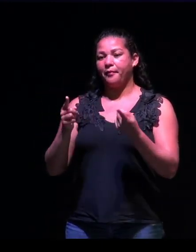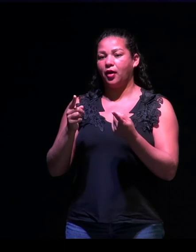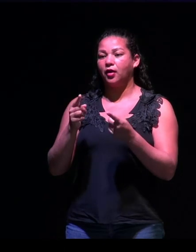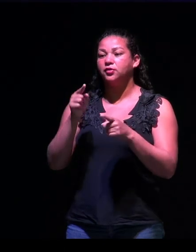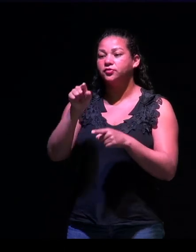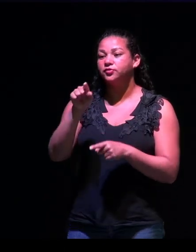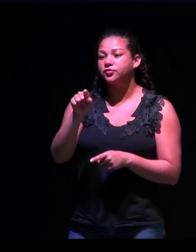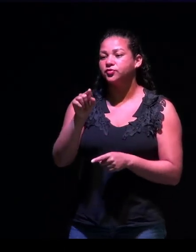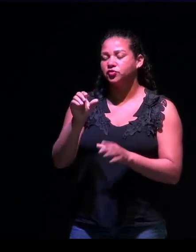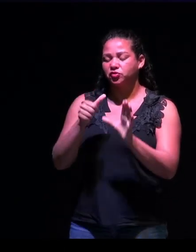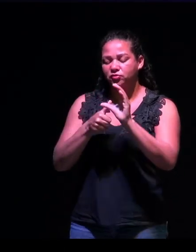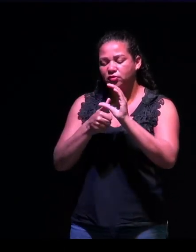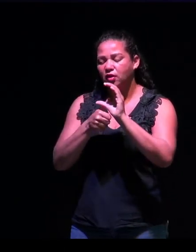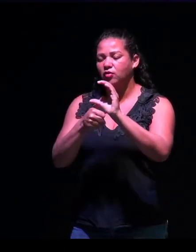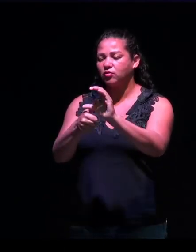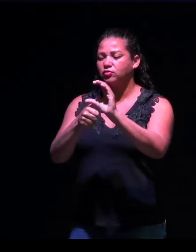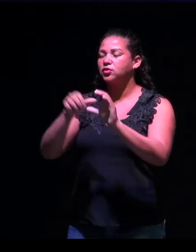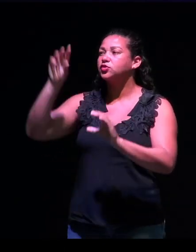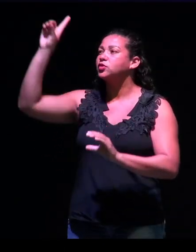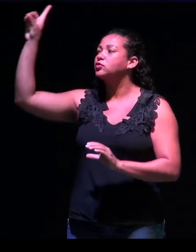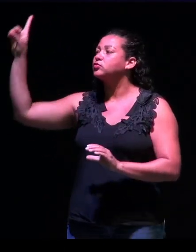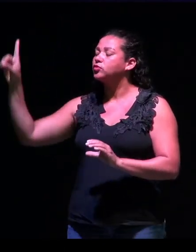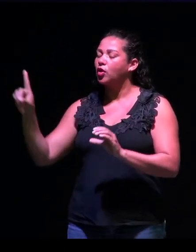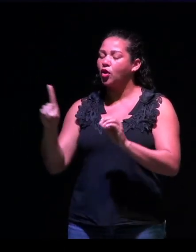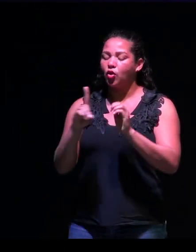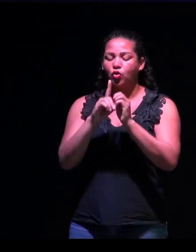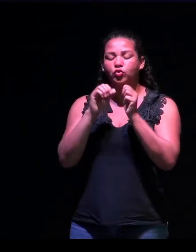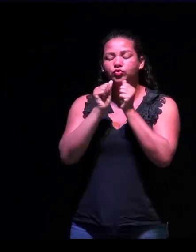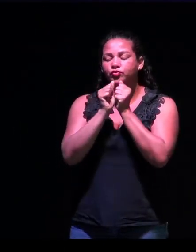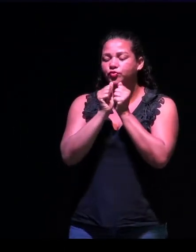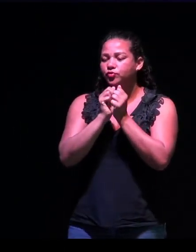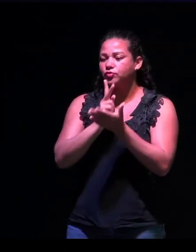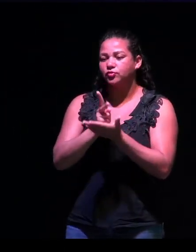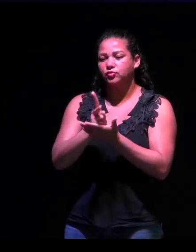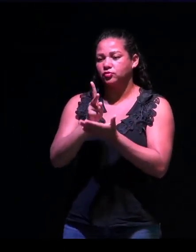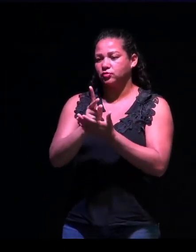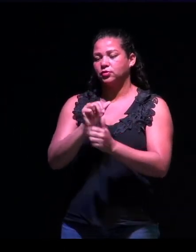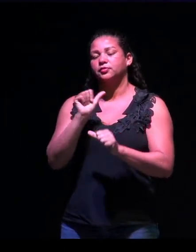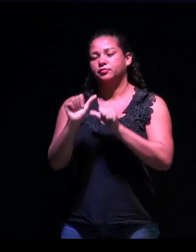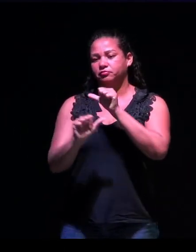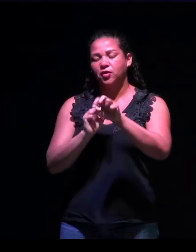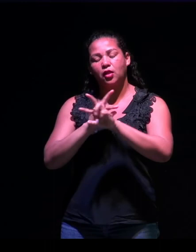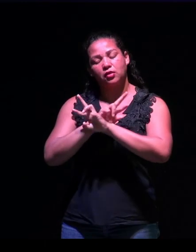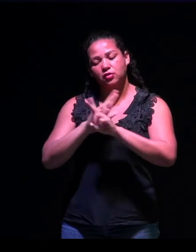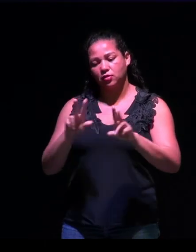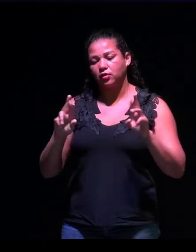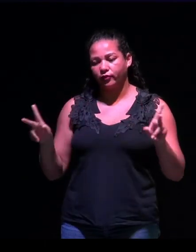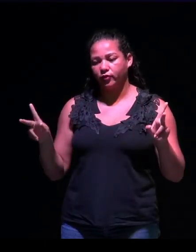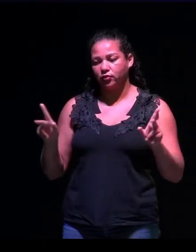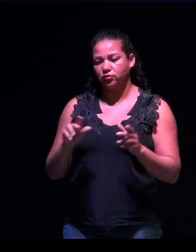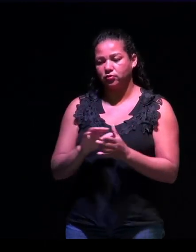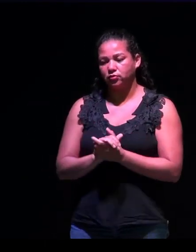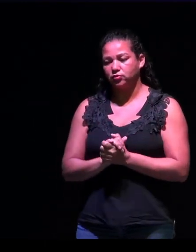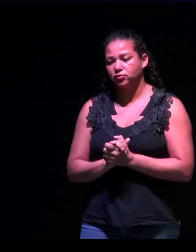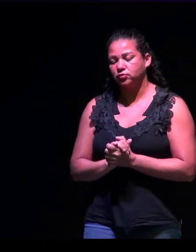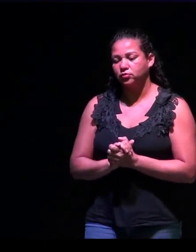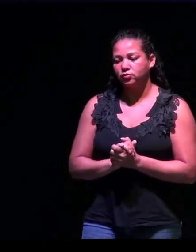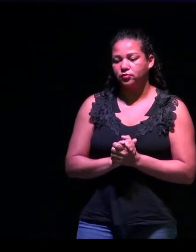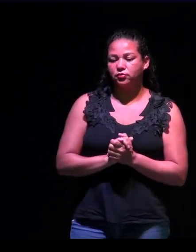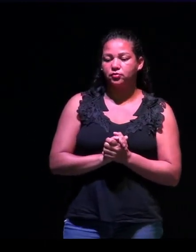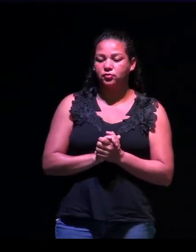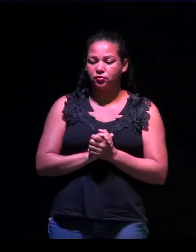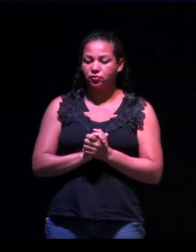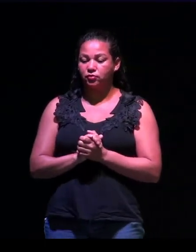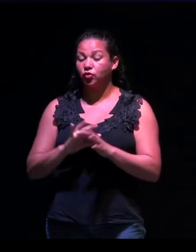Deus abençoe, Deus protege aquela pessoa. Faz toda a diferença. Olha só o que a Bíblia diz sobre tudo isso aqui, é